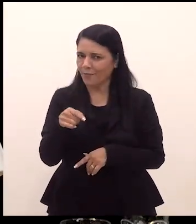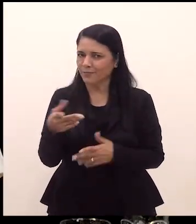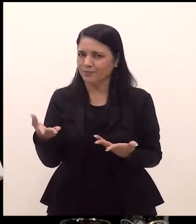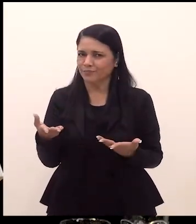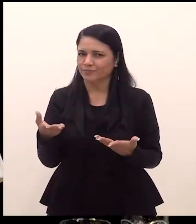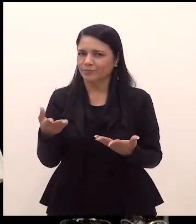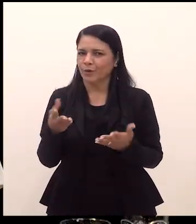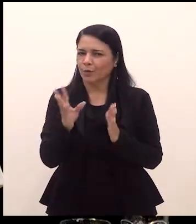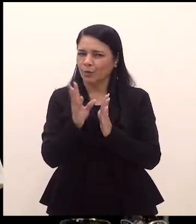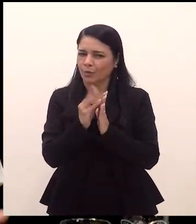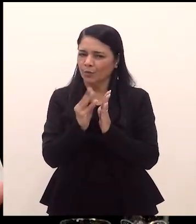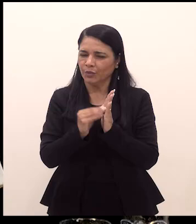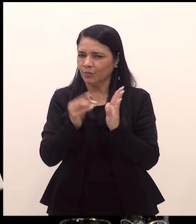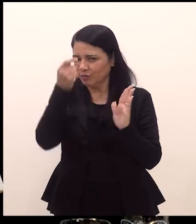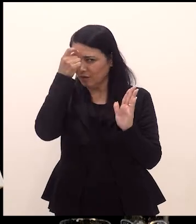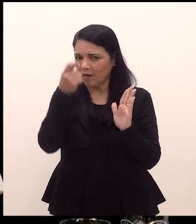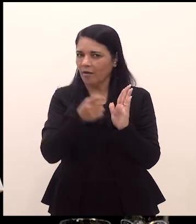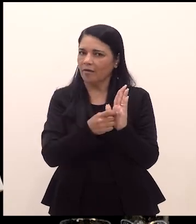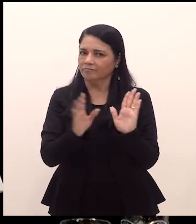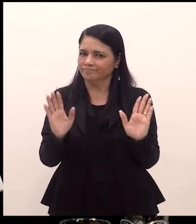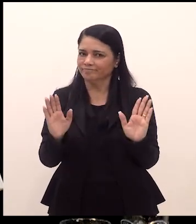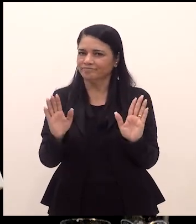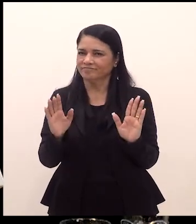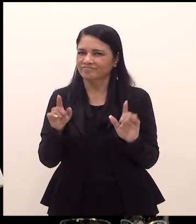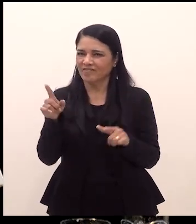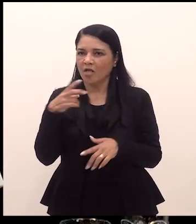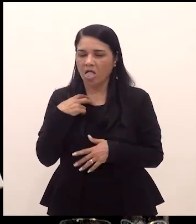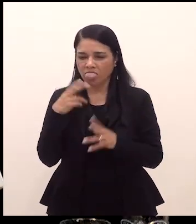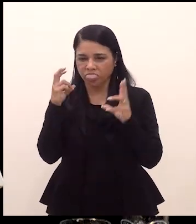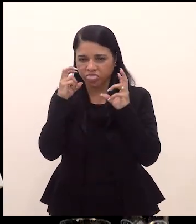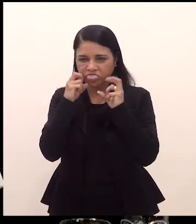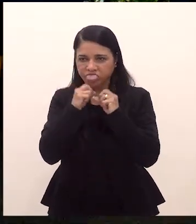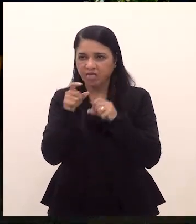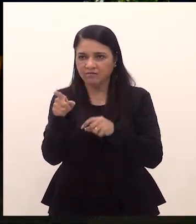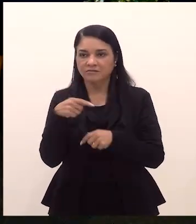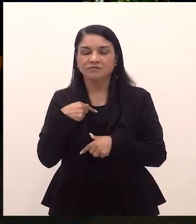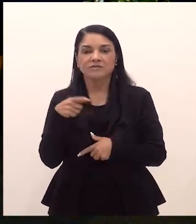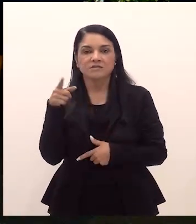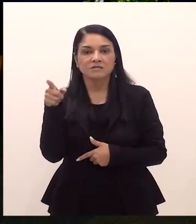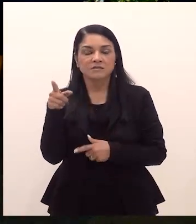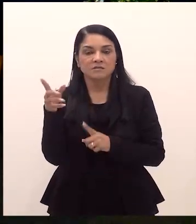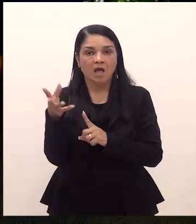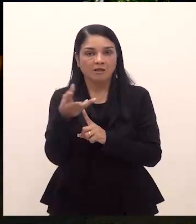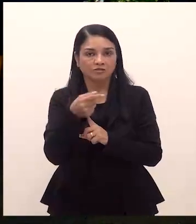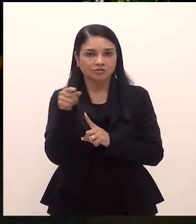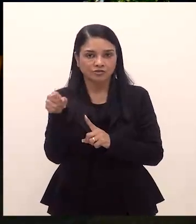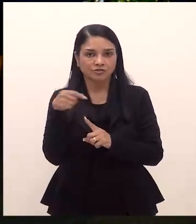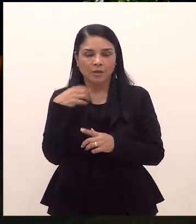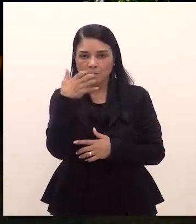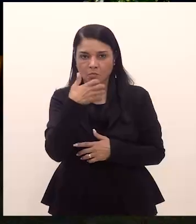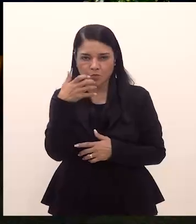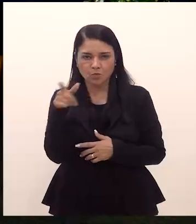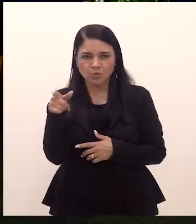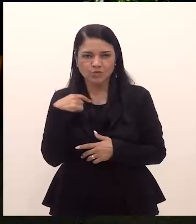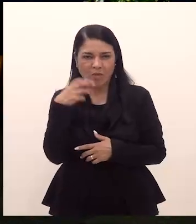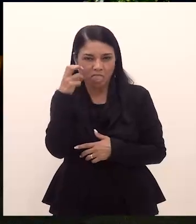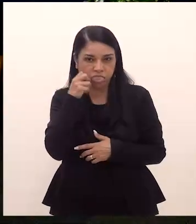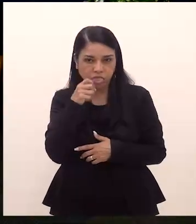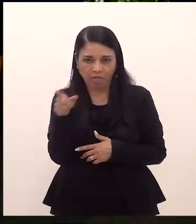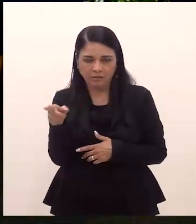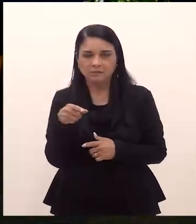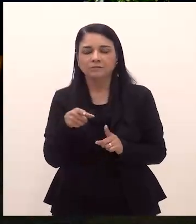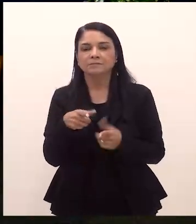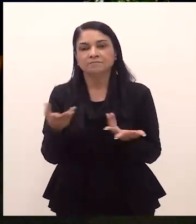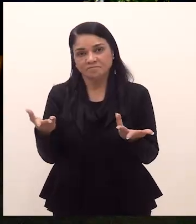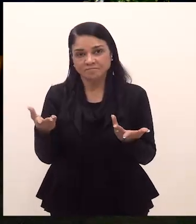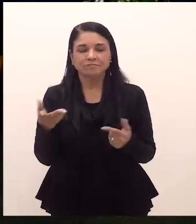legal consumir tanto com o seu conteúdo gerado por IA, né? Isso dá uma frustração para vocês também, artistas, que eu digo, o músico, por